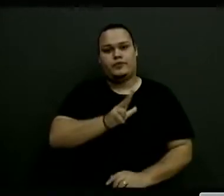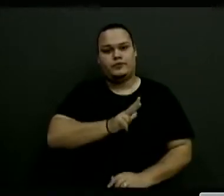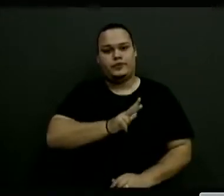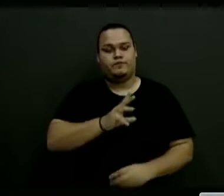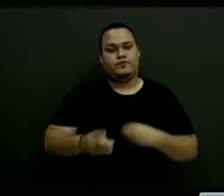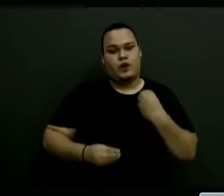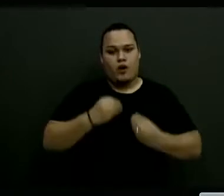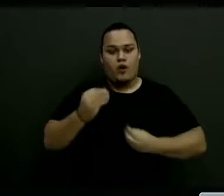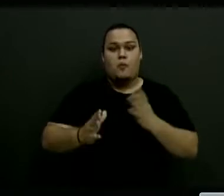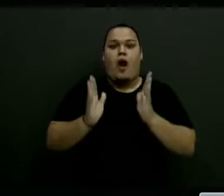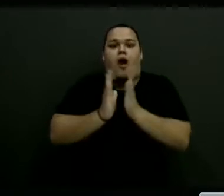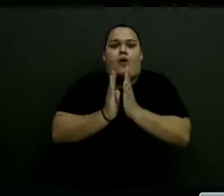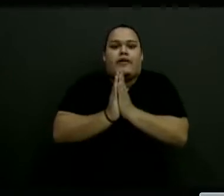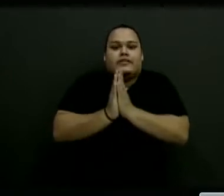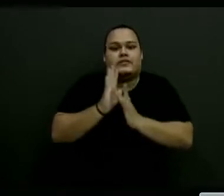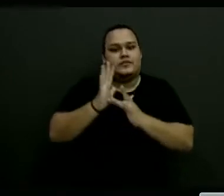A oração de Jesus.